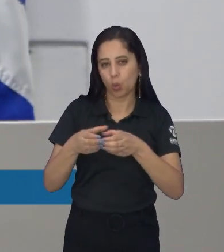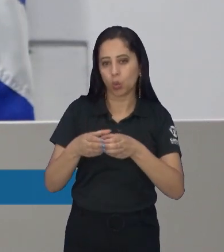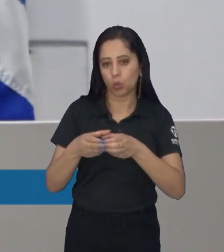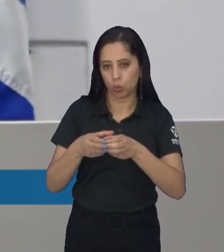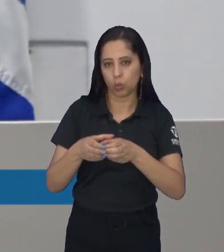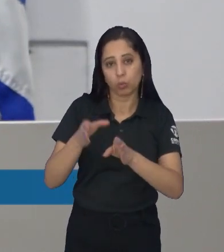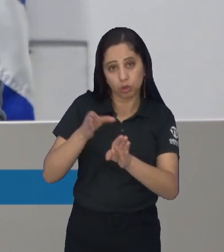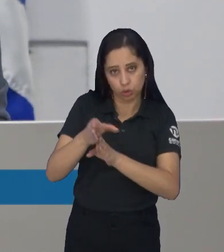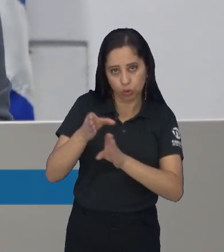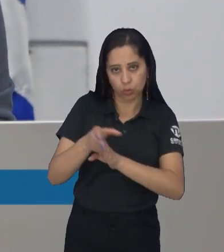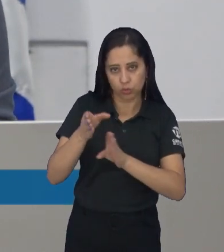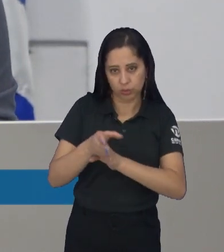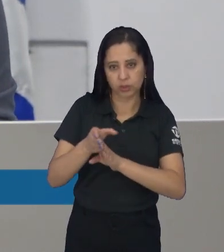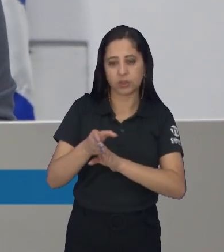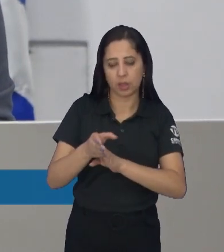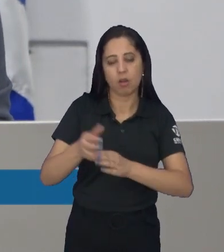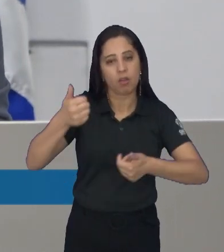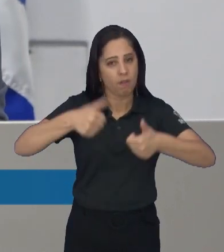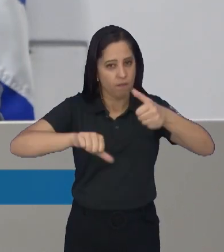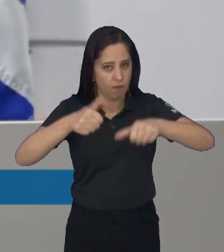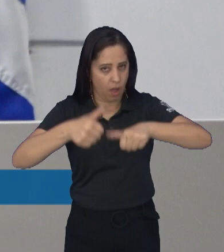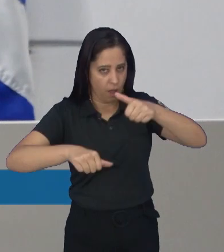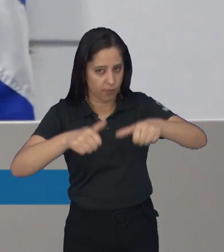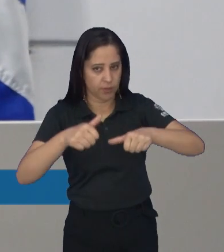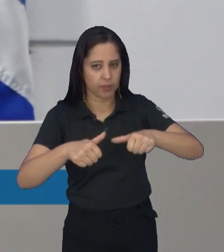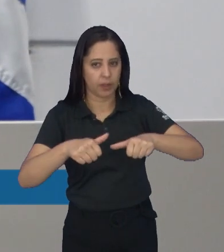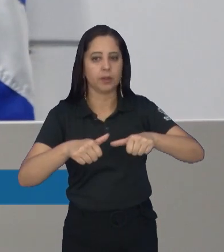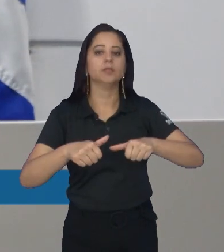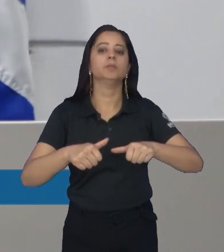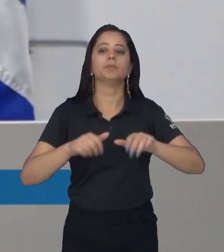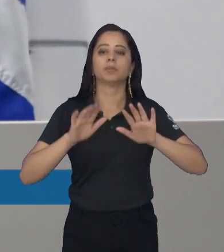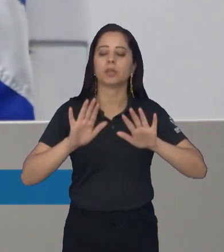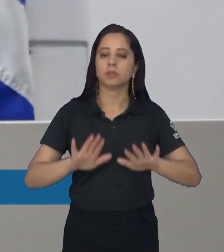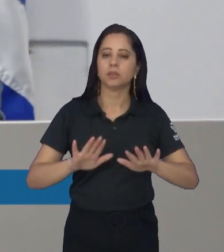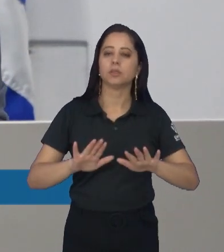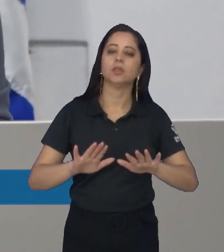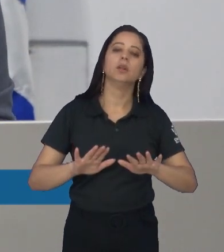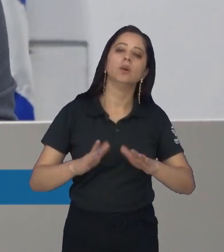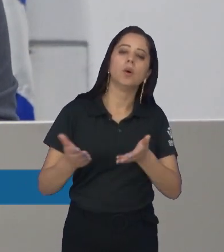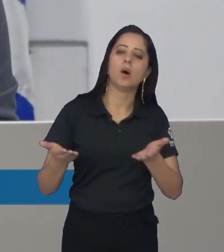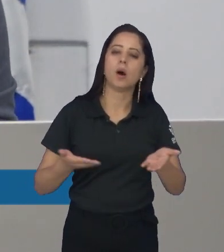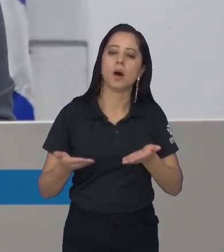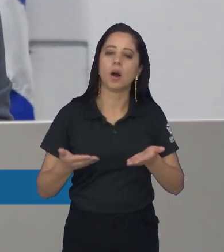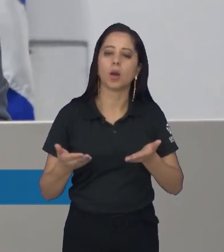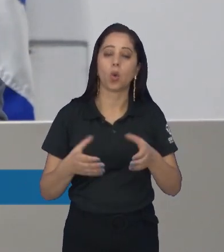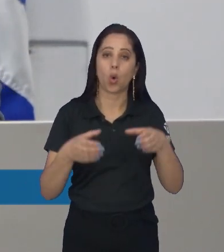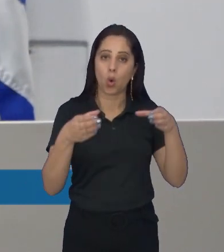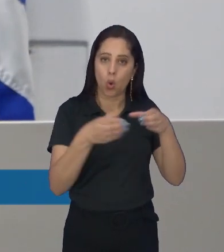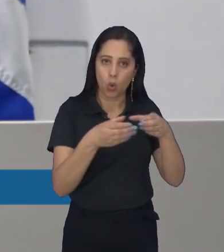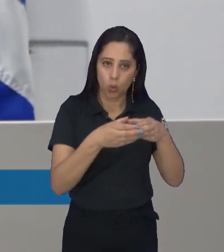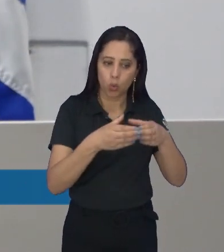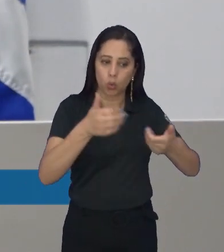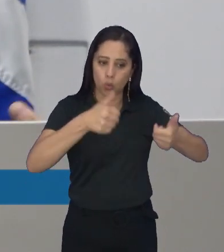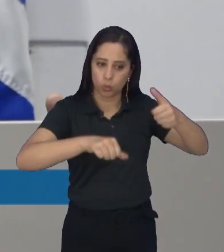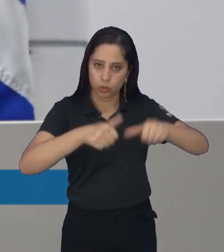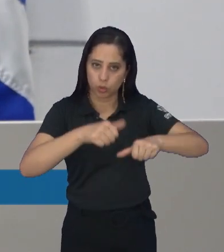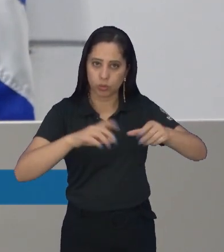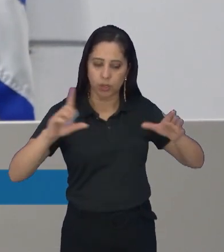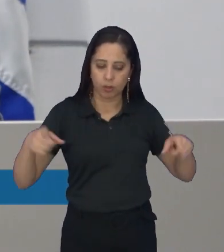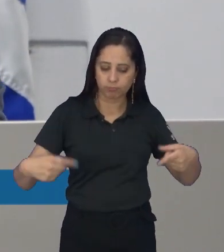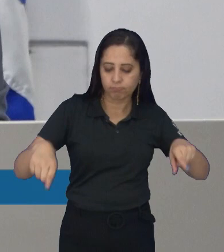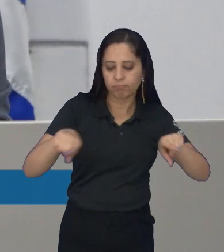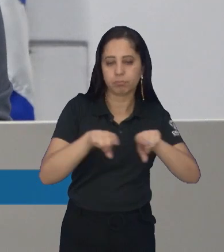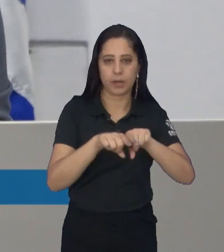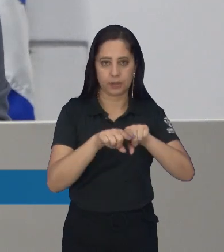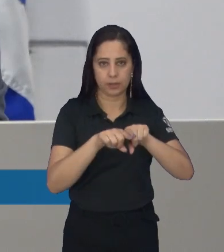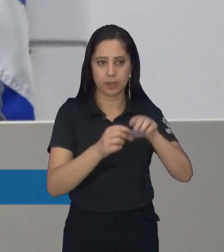para tratar das matérias do zoneamento então a gente passou a lidar e atuar com o Conselho Municipal de desenvolvimento urbano para o qual Foi estabelecido